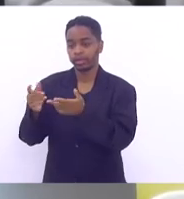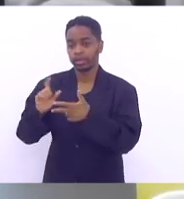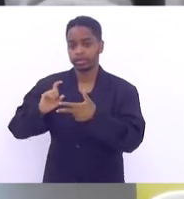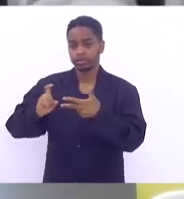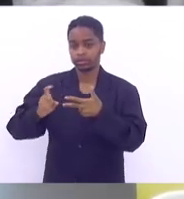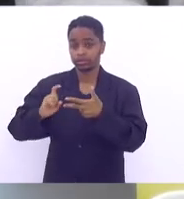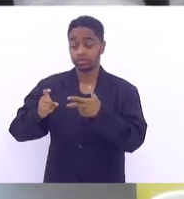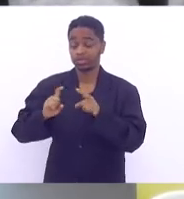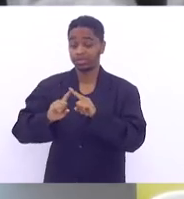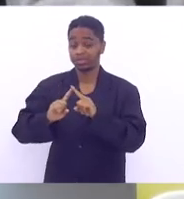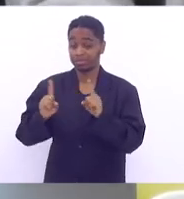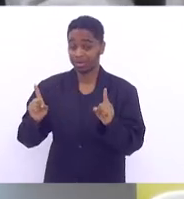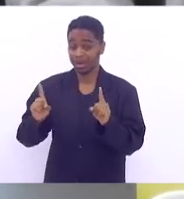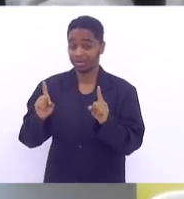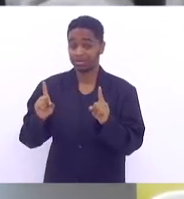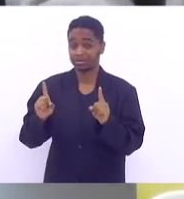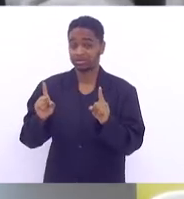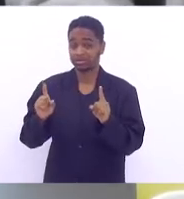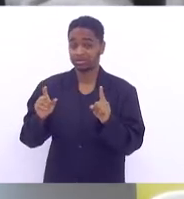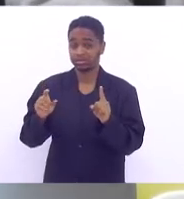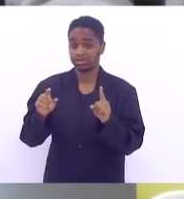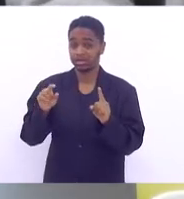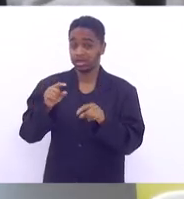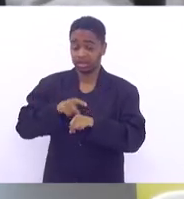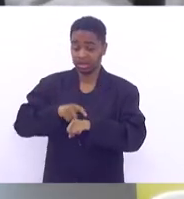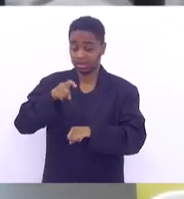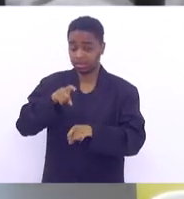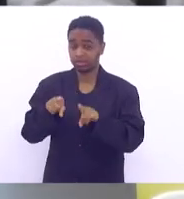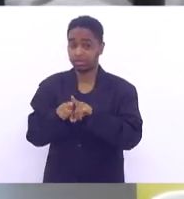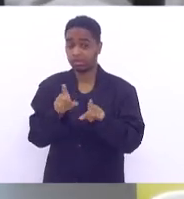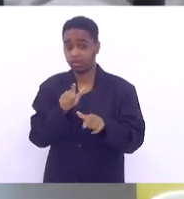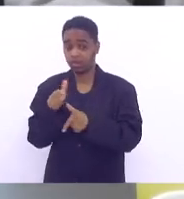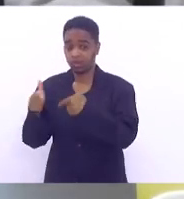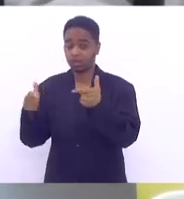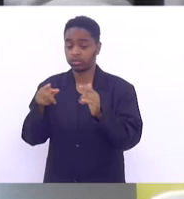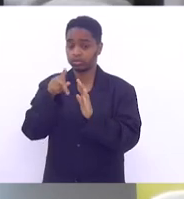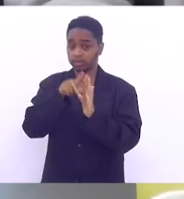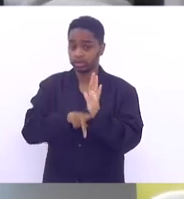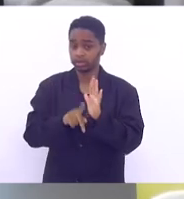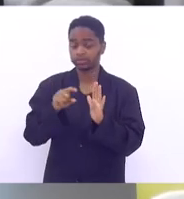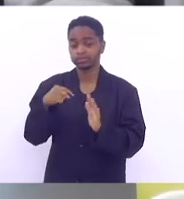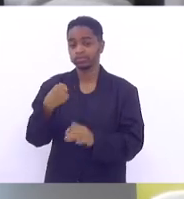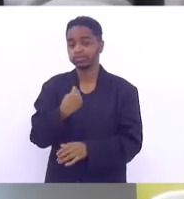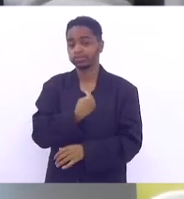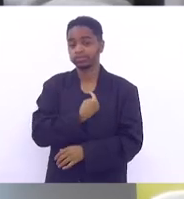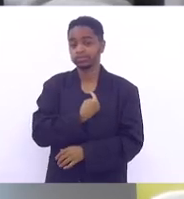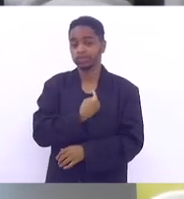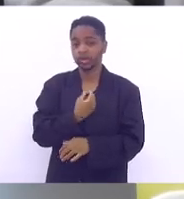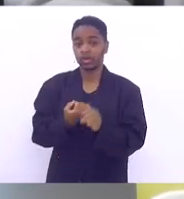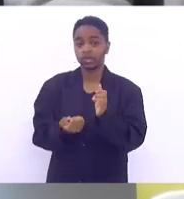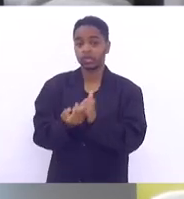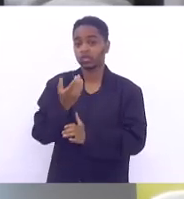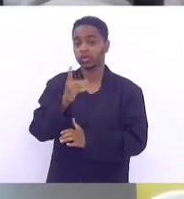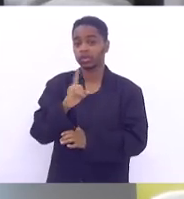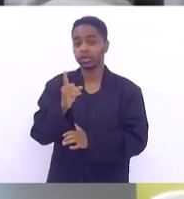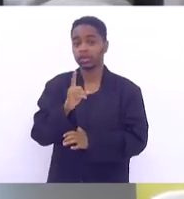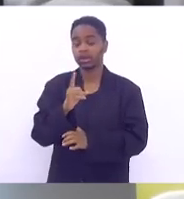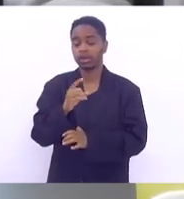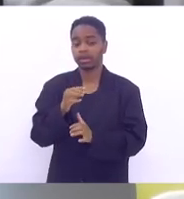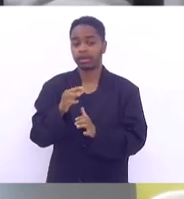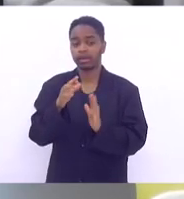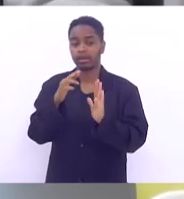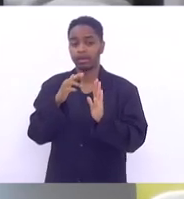Executivo. Mas ali, naquele momento, e assim como em outros projetos, nós não estamos criando competências novas